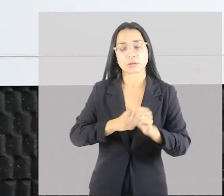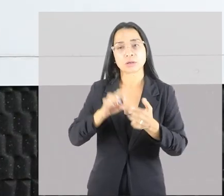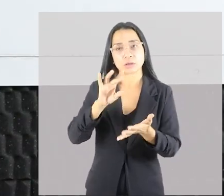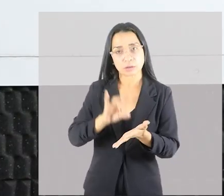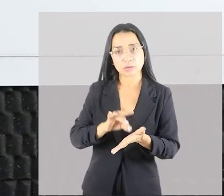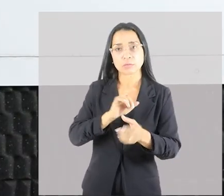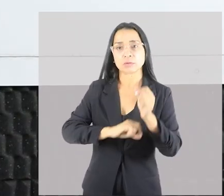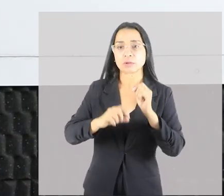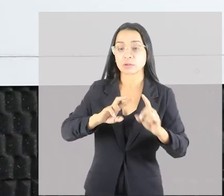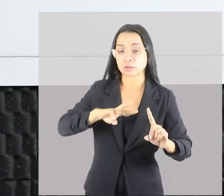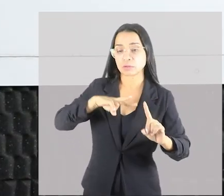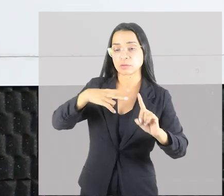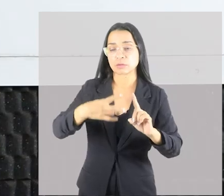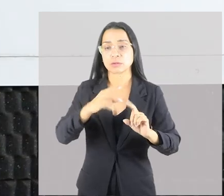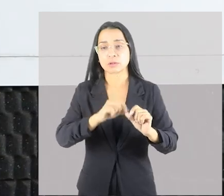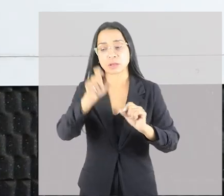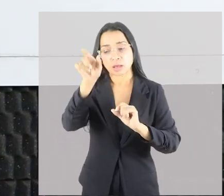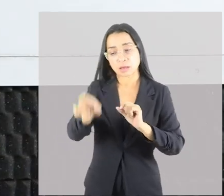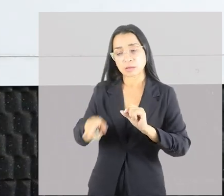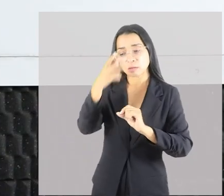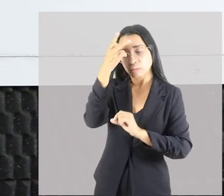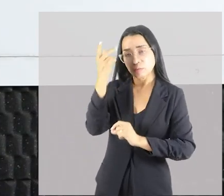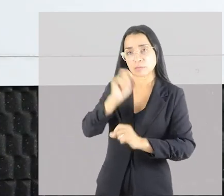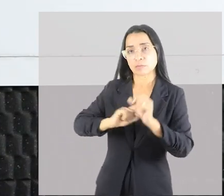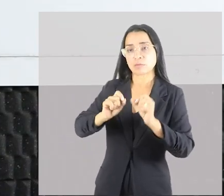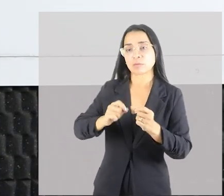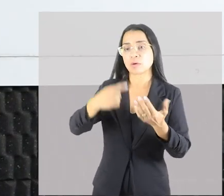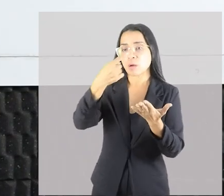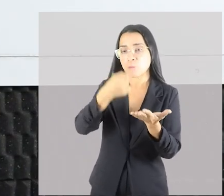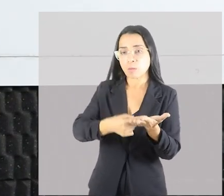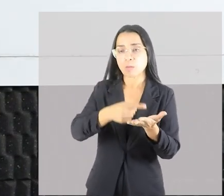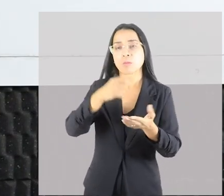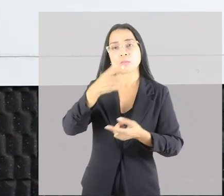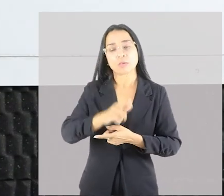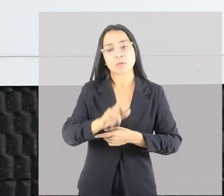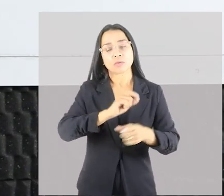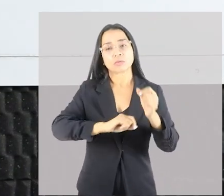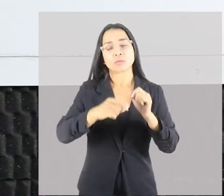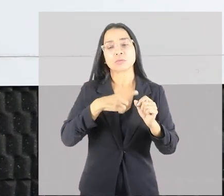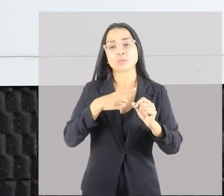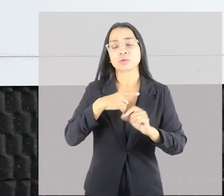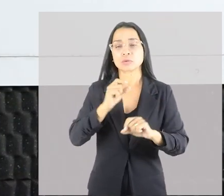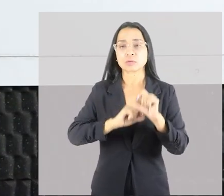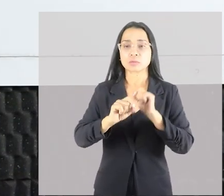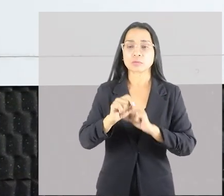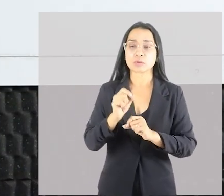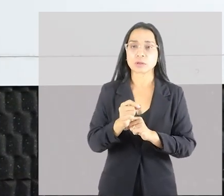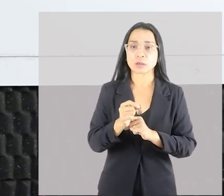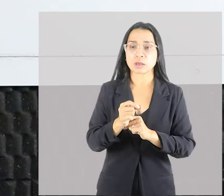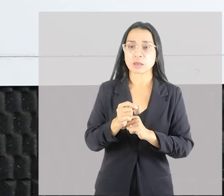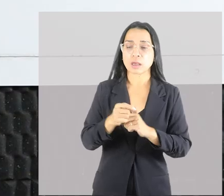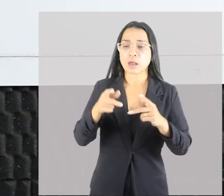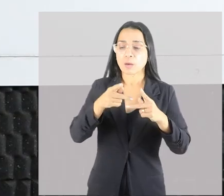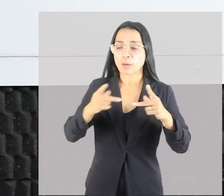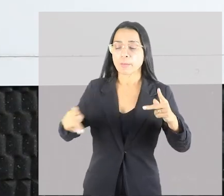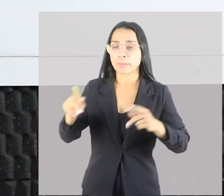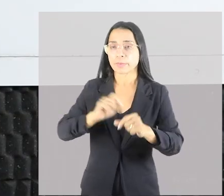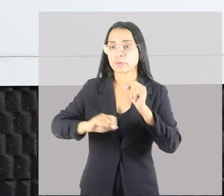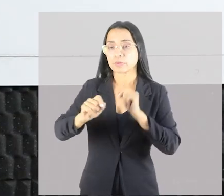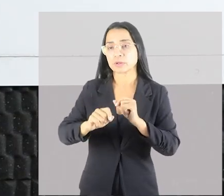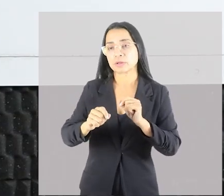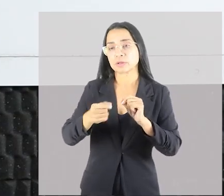se destaque nesse indivíduo. A gente pode recombinar para que a gente tenha ali, né, uma proteína que seja